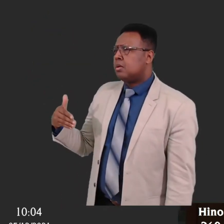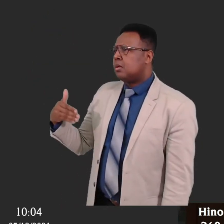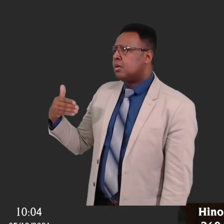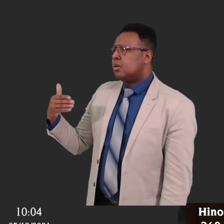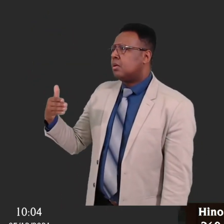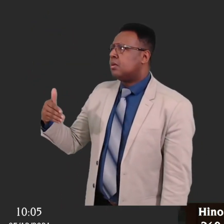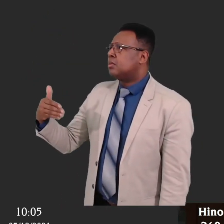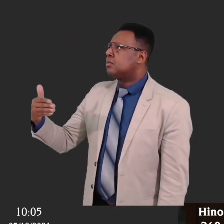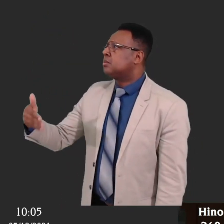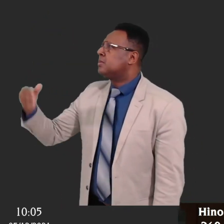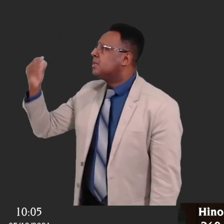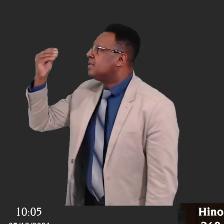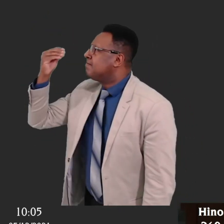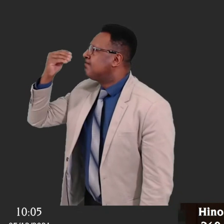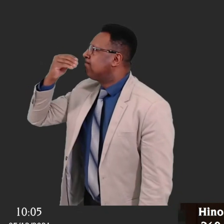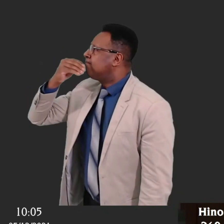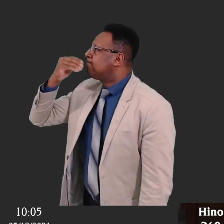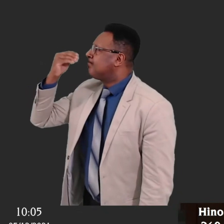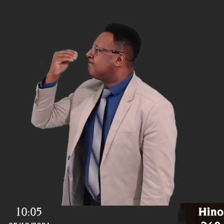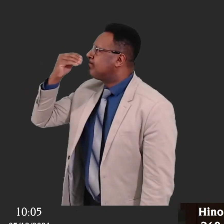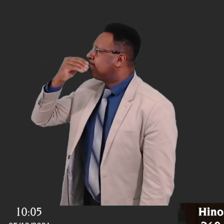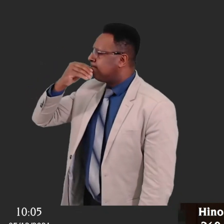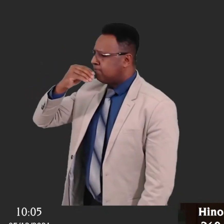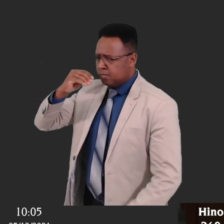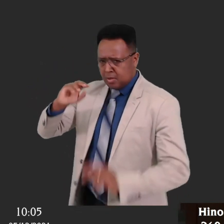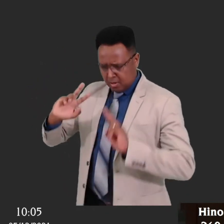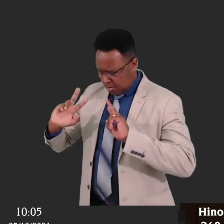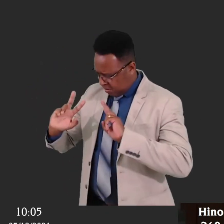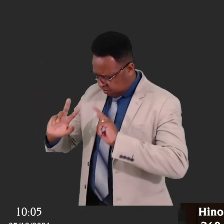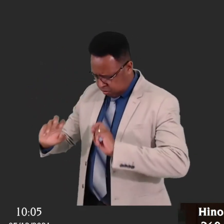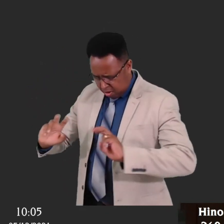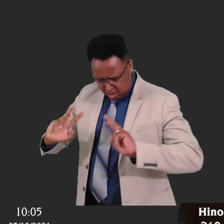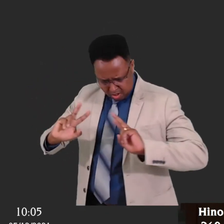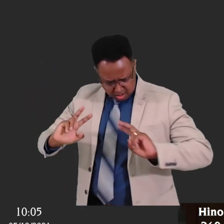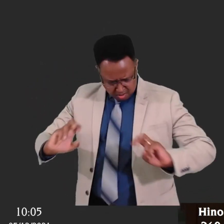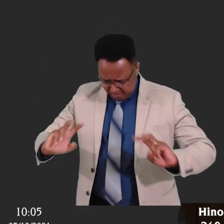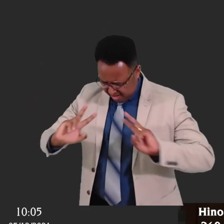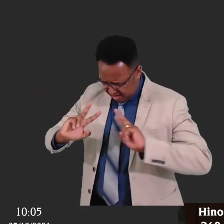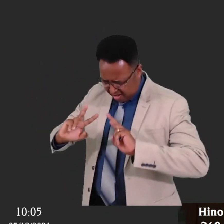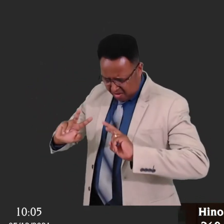Thank you.